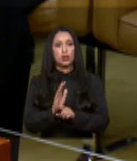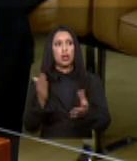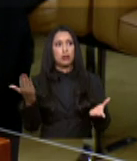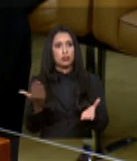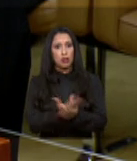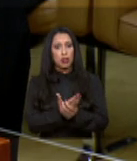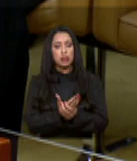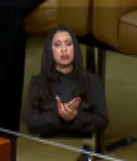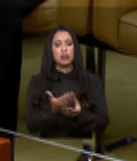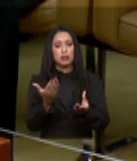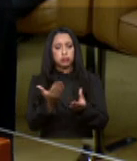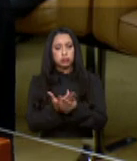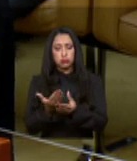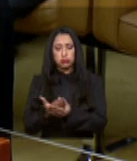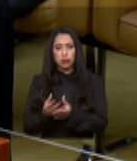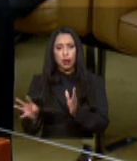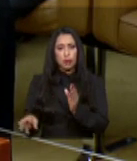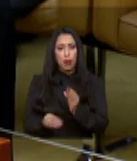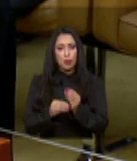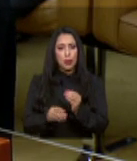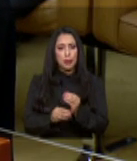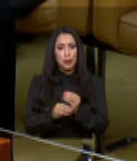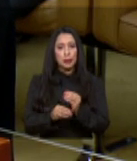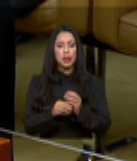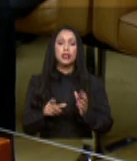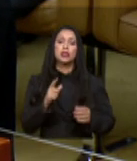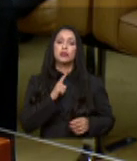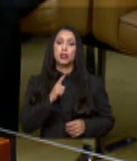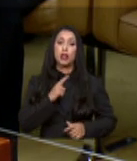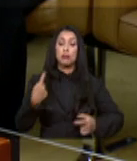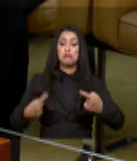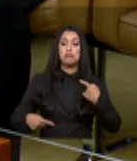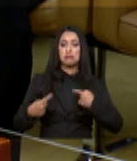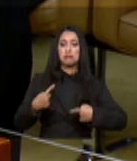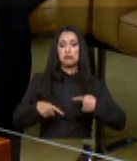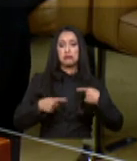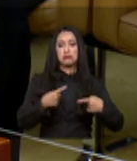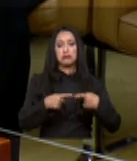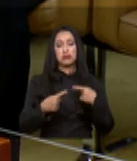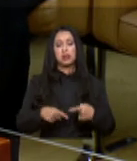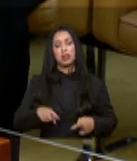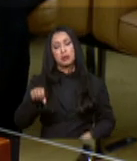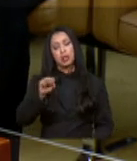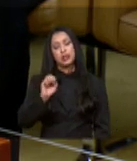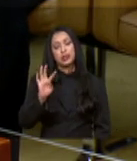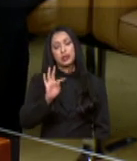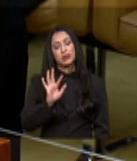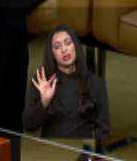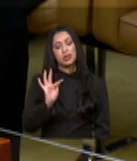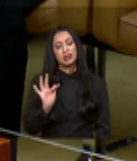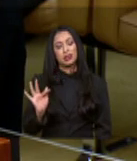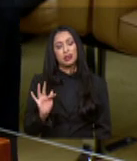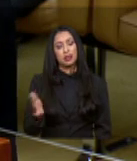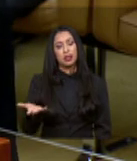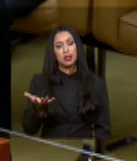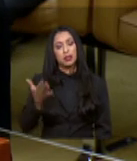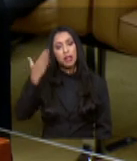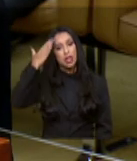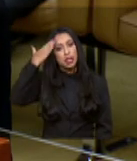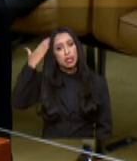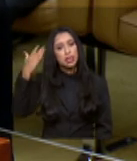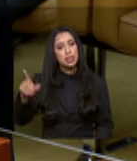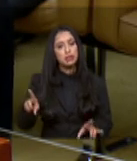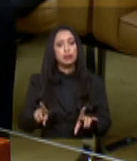densa, uma ação que eu tenho certeza que dará um bom debate da nessa Suprema na prevenção ao desmatamento na Amazônia. Gostaria de agradecer